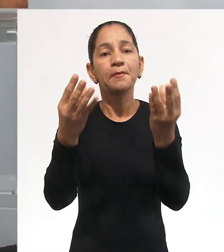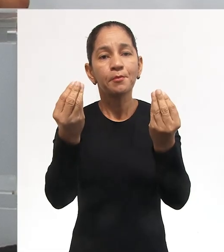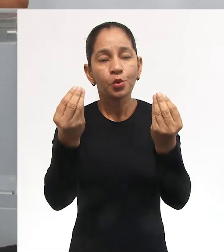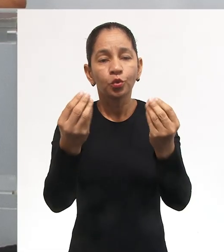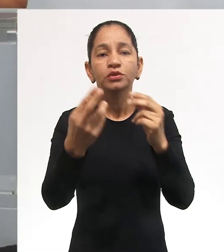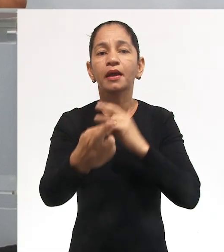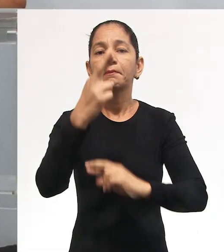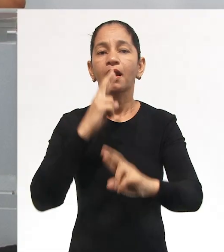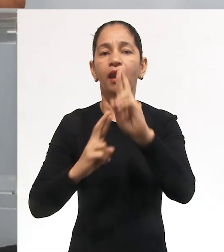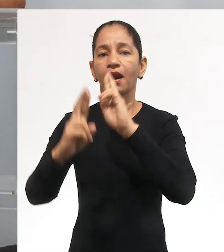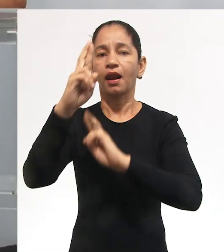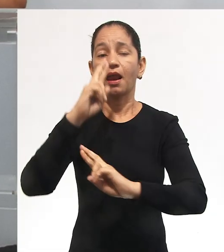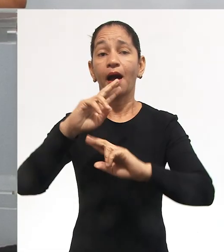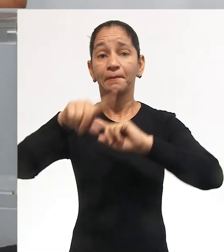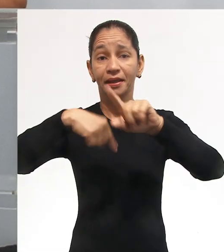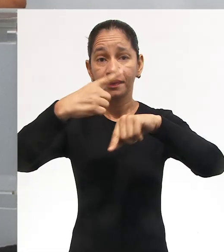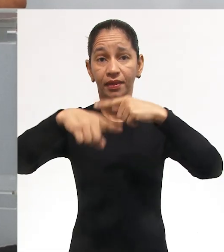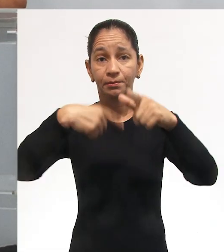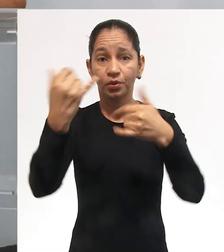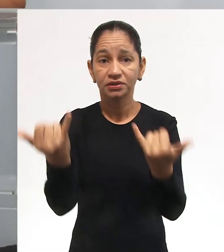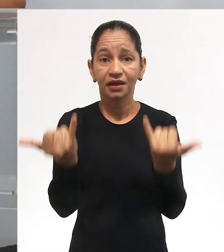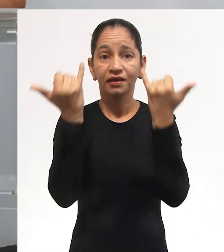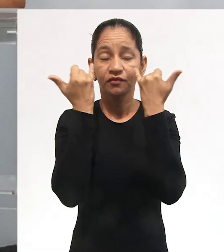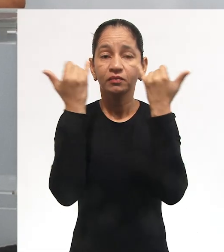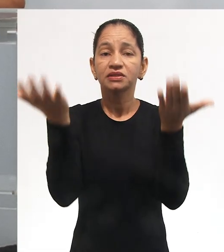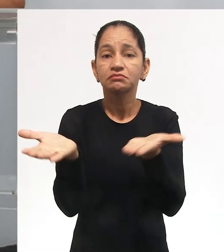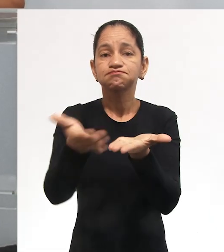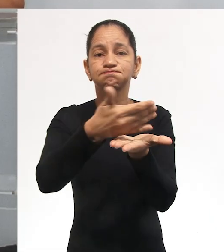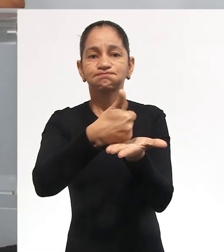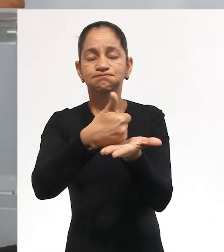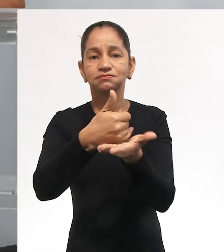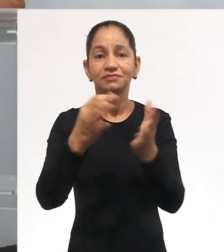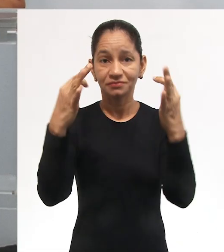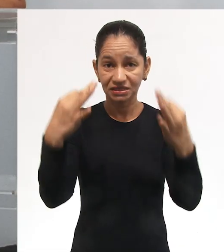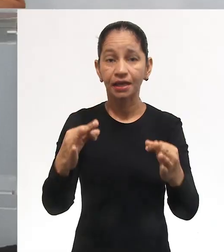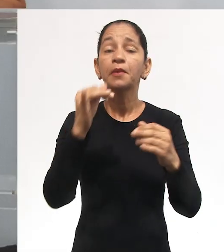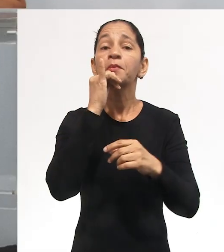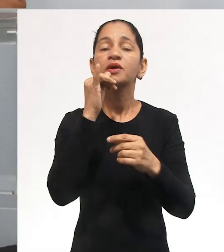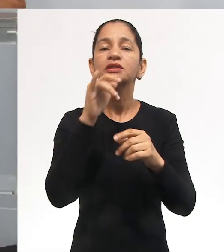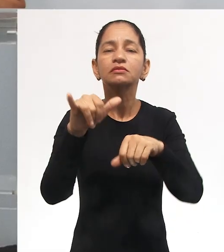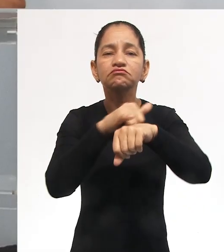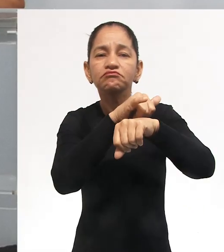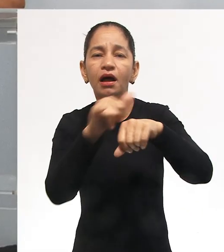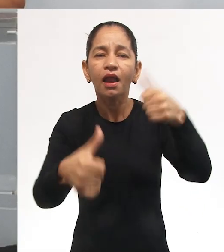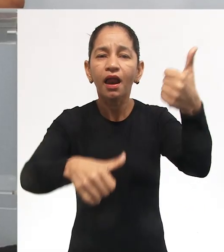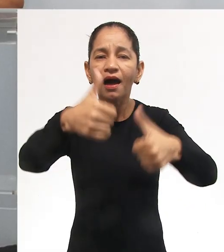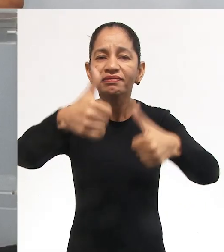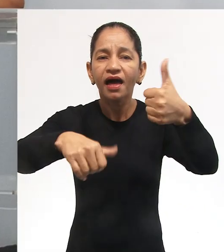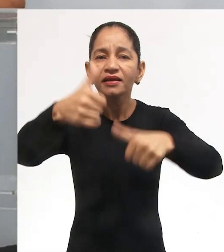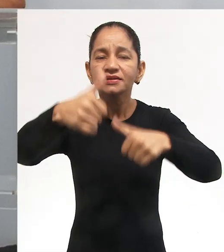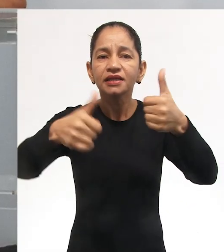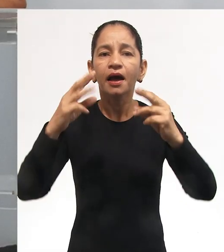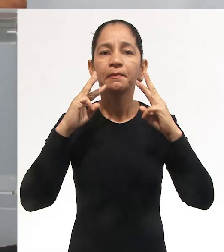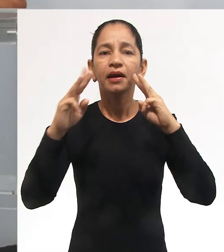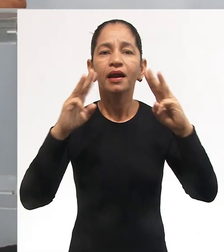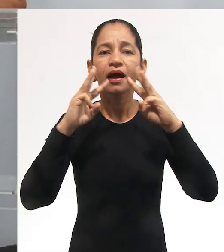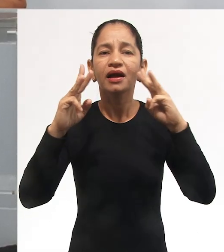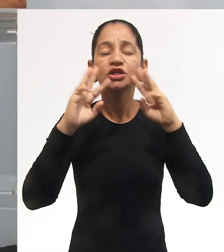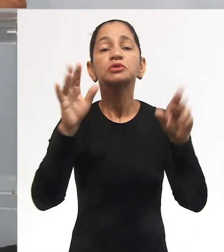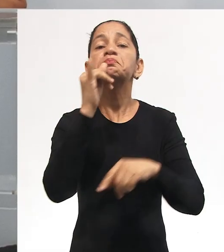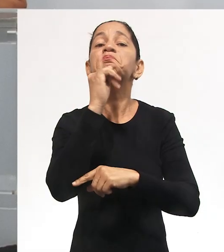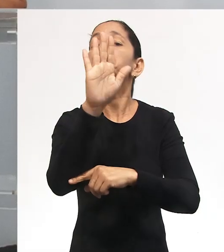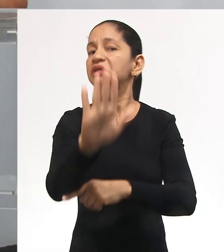tá? Então, se você quer analisar as estratégias de marketing digital utilizadas pelas micro e pequenas empresas